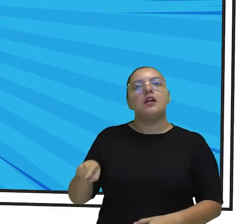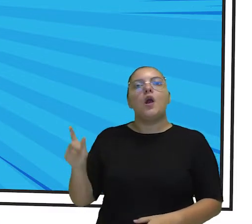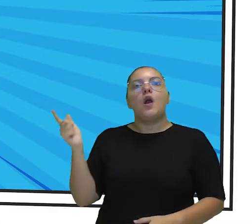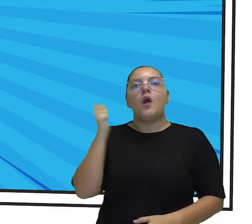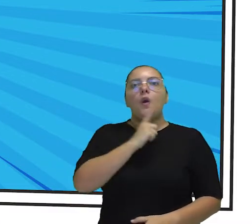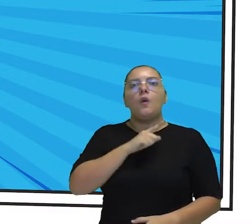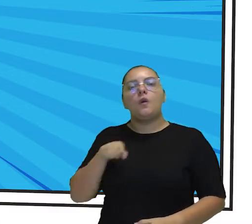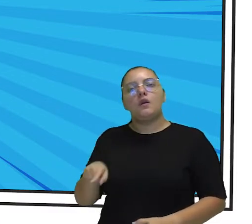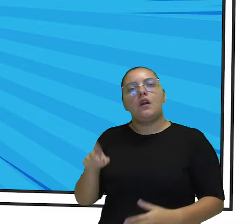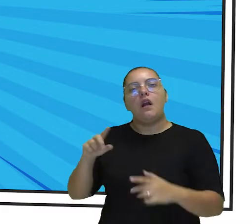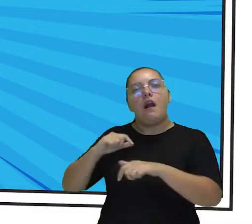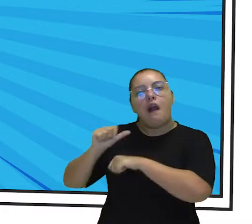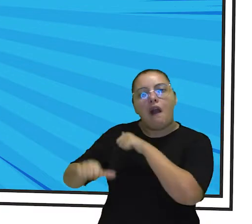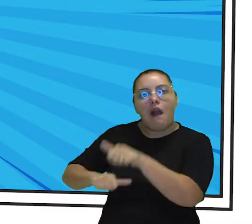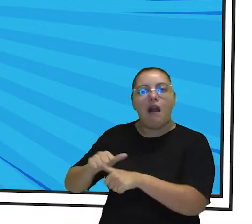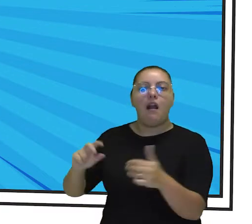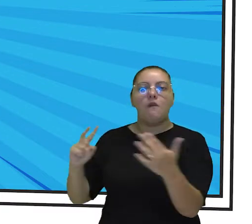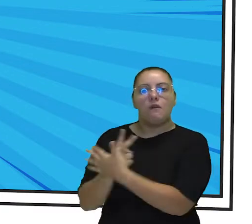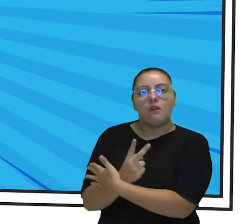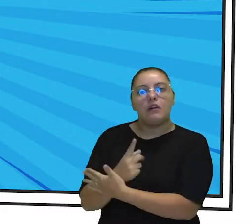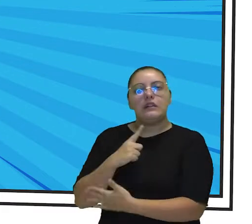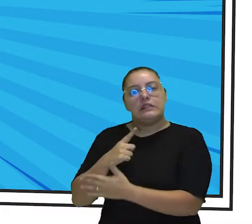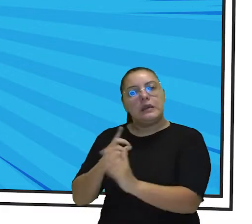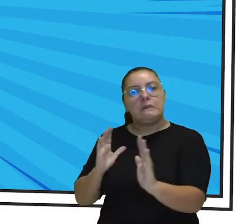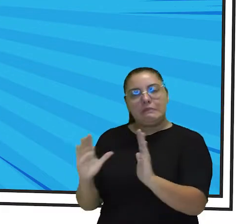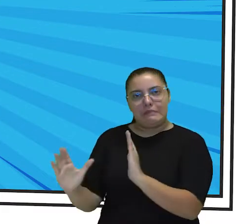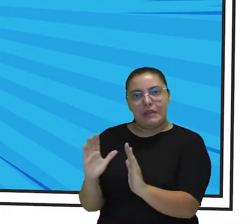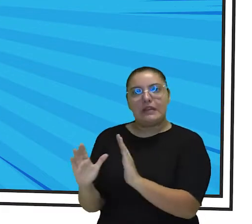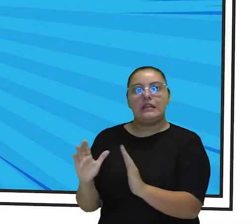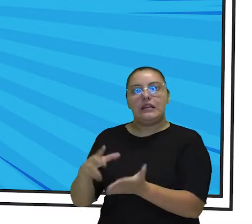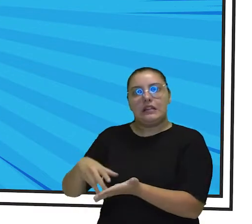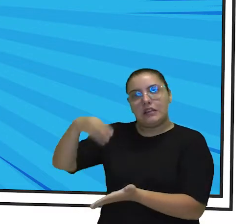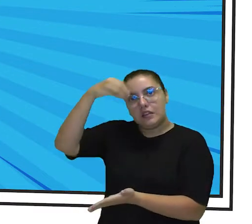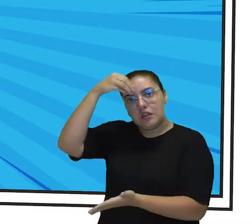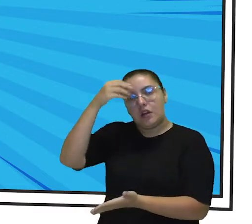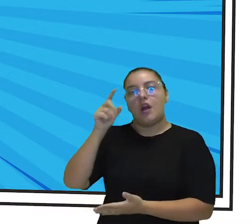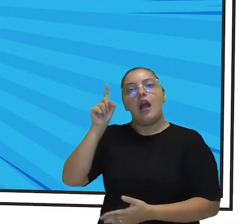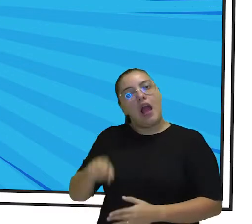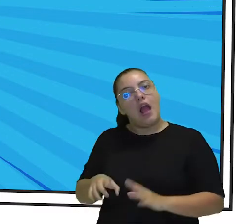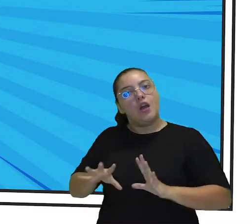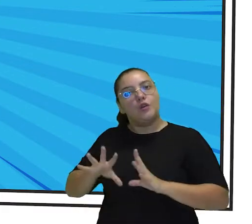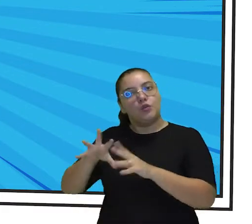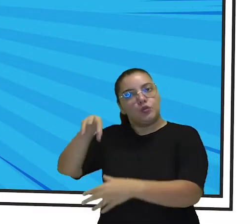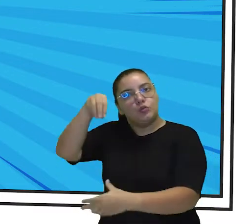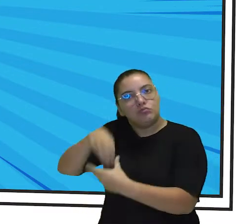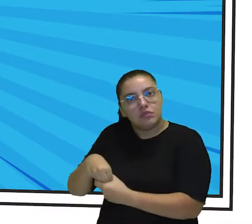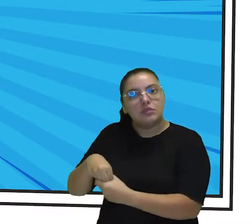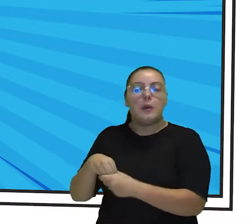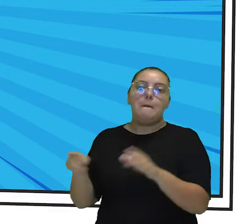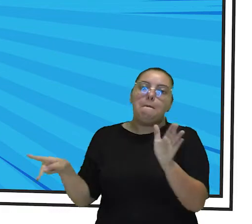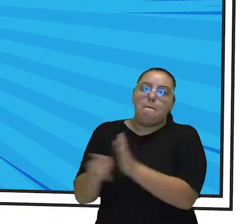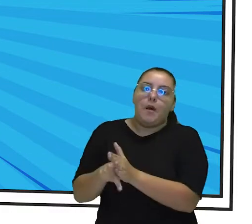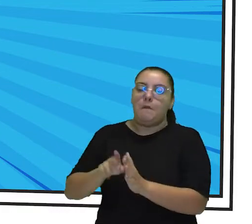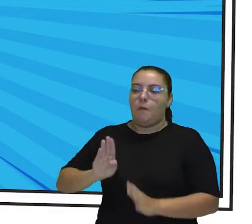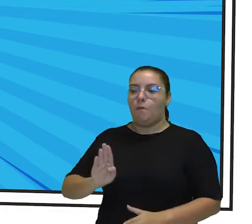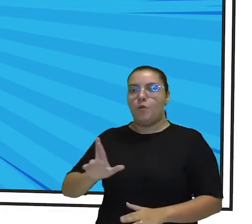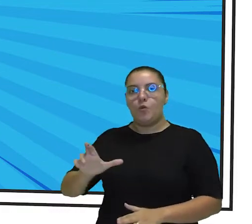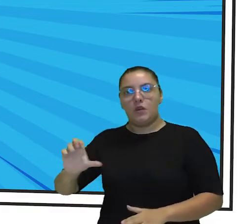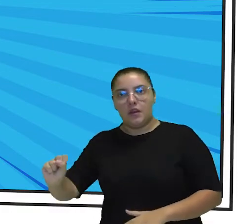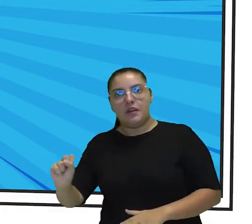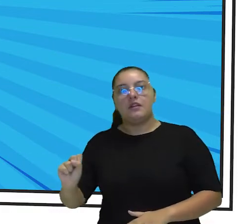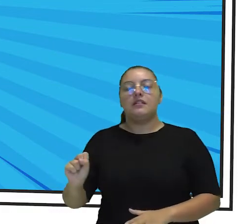a acontecer, que nós vamos aqui ter um segmento nessa teoria, são todas derivadas da classe burguesa. A